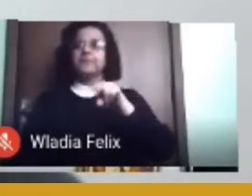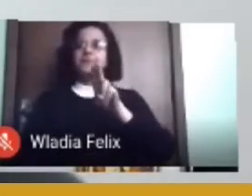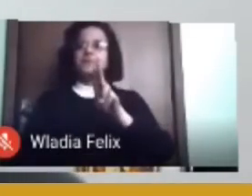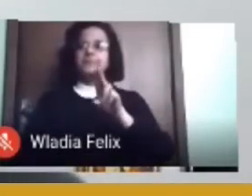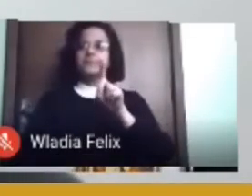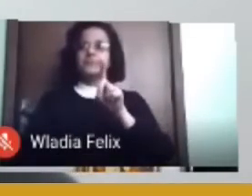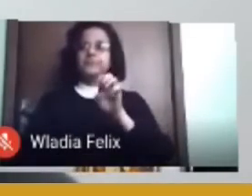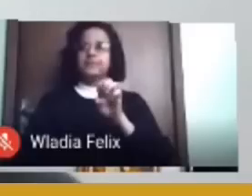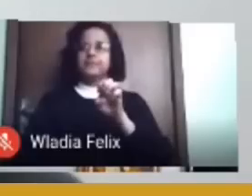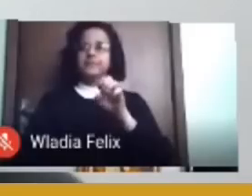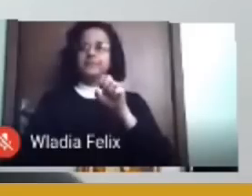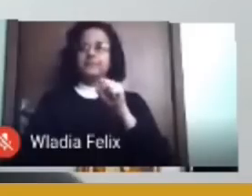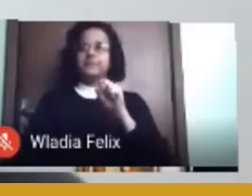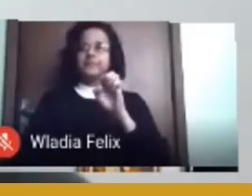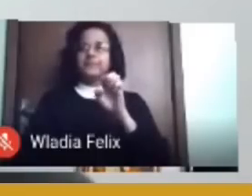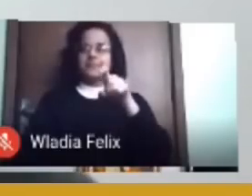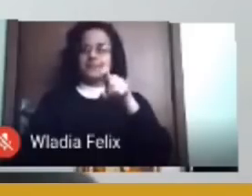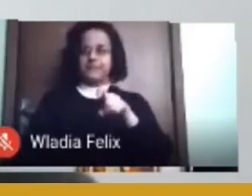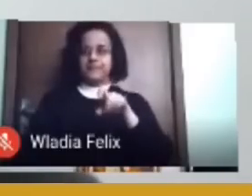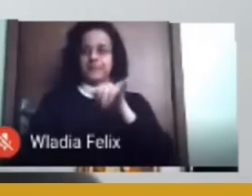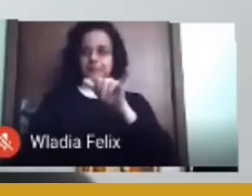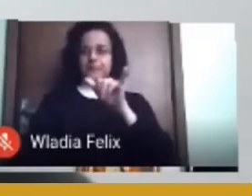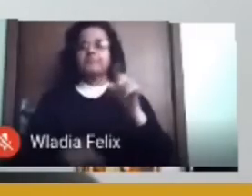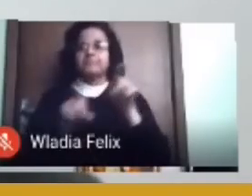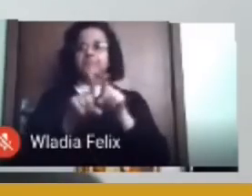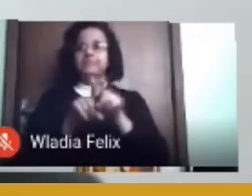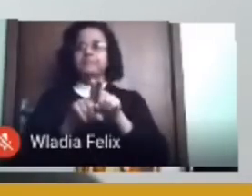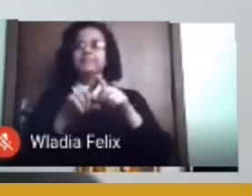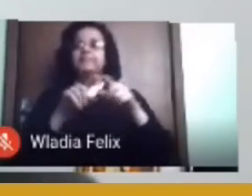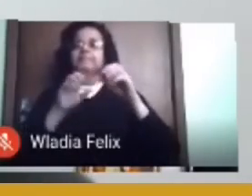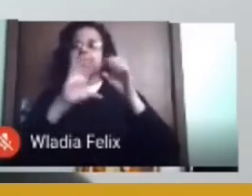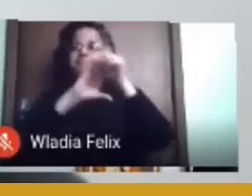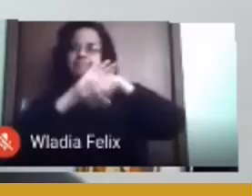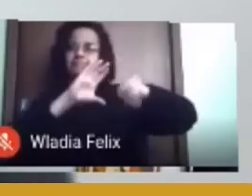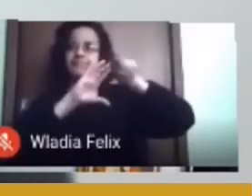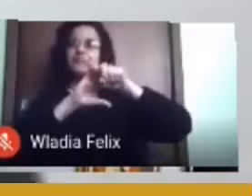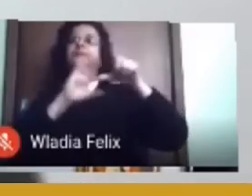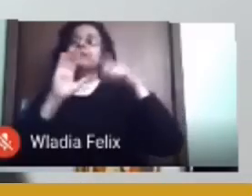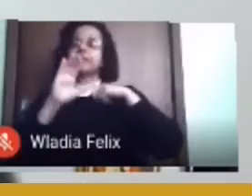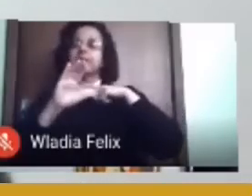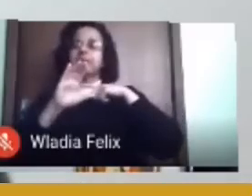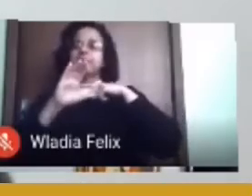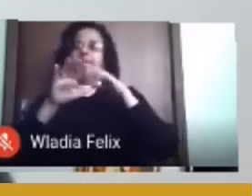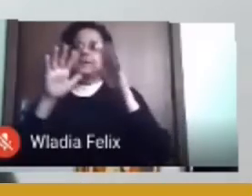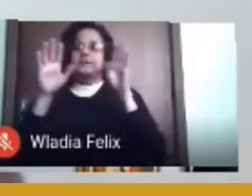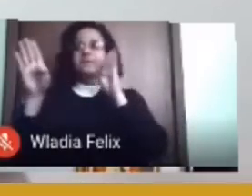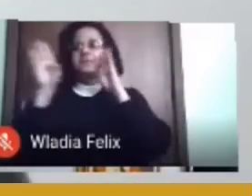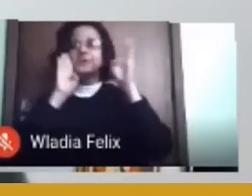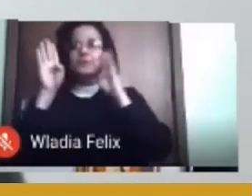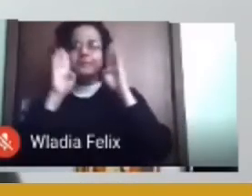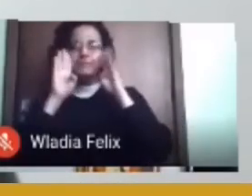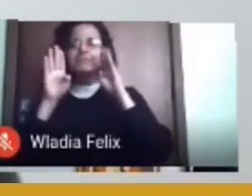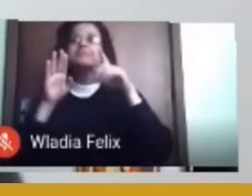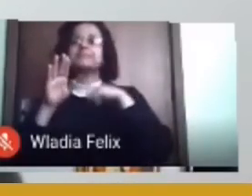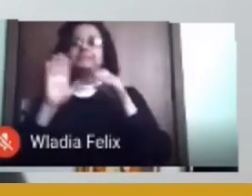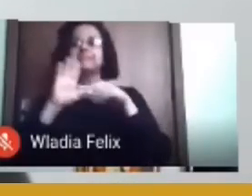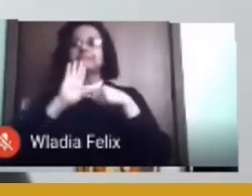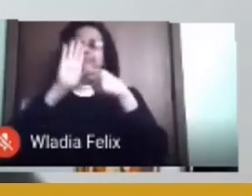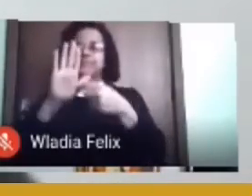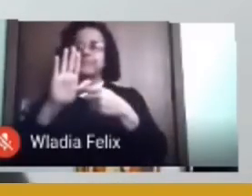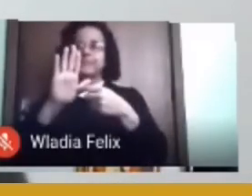uma página no Facebook, caso vocês queiram acessar. Ali a gente divide textos, imagens, ideias, práticas